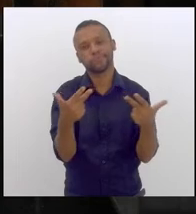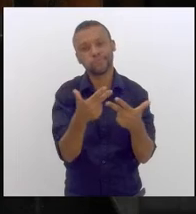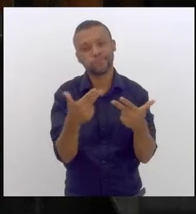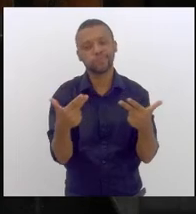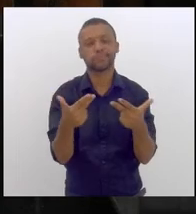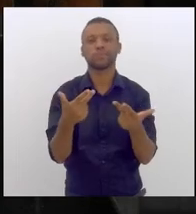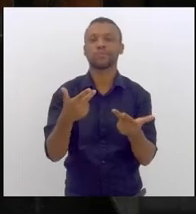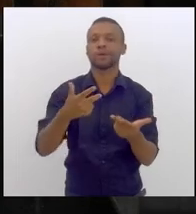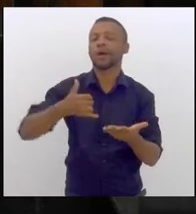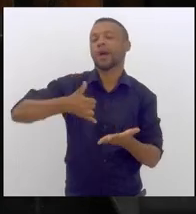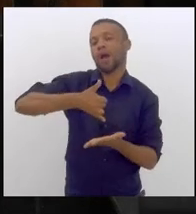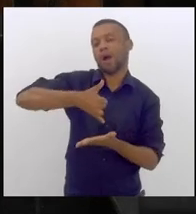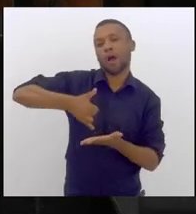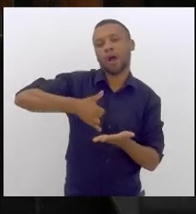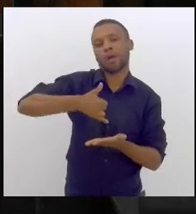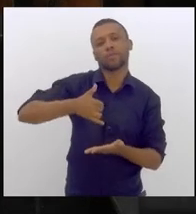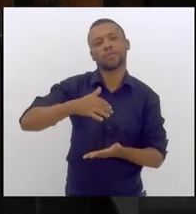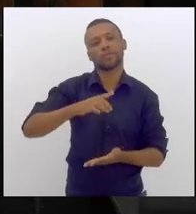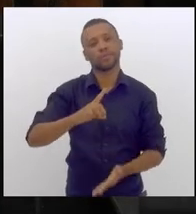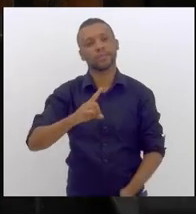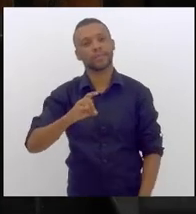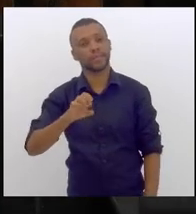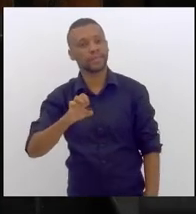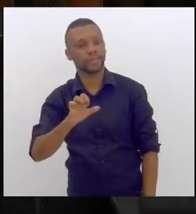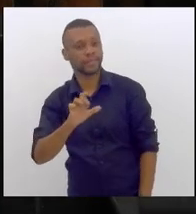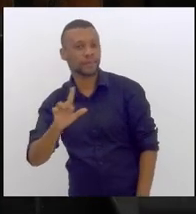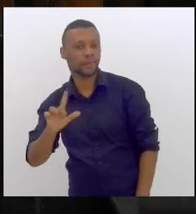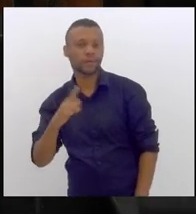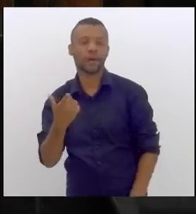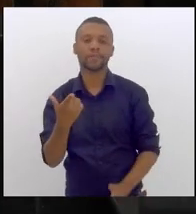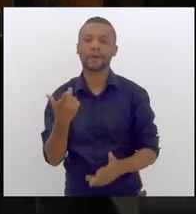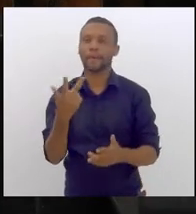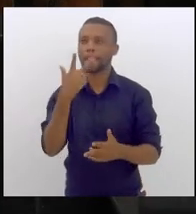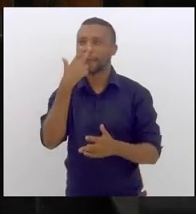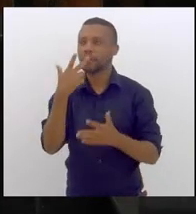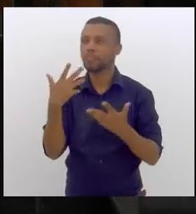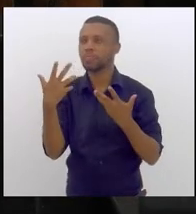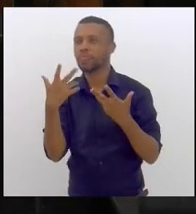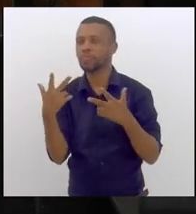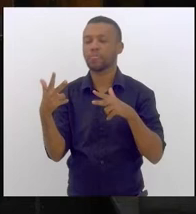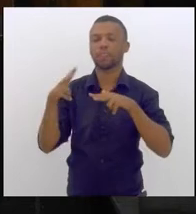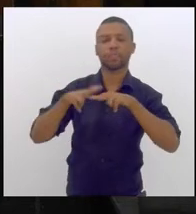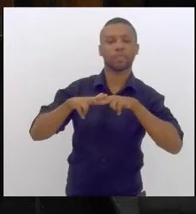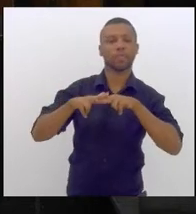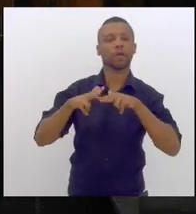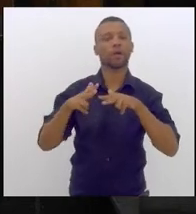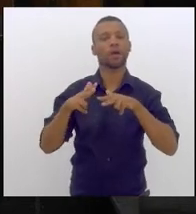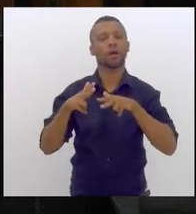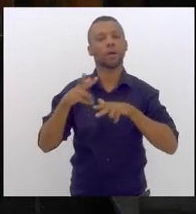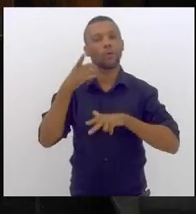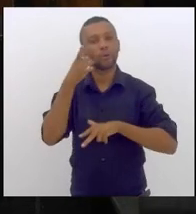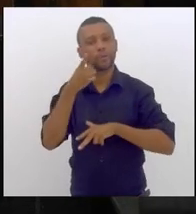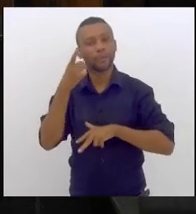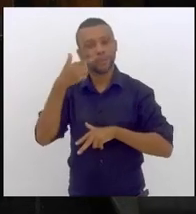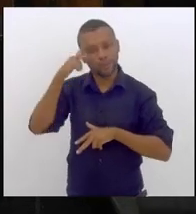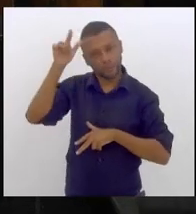a diesel, né? E a gente fica numa armadilha. O deputado Luiz Paulo